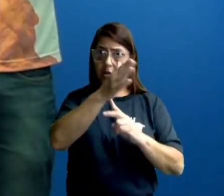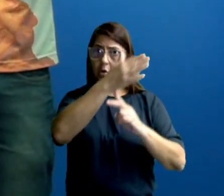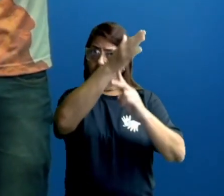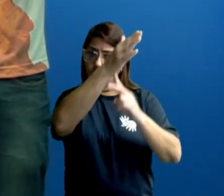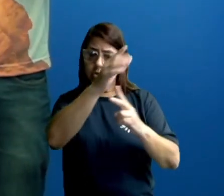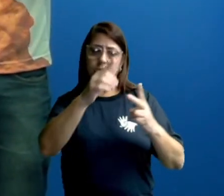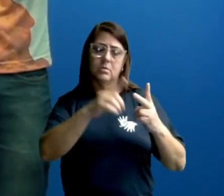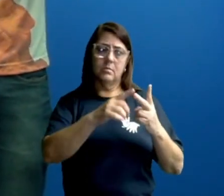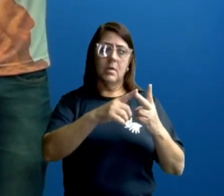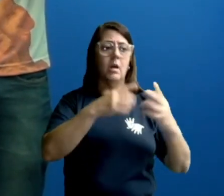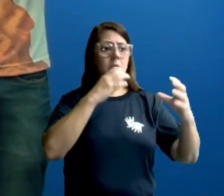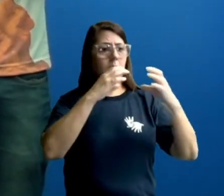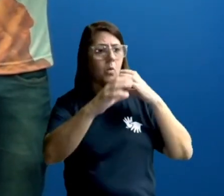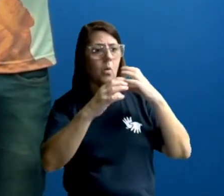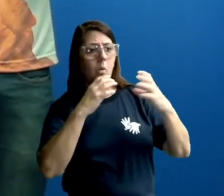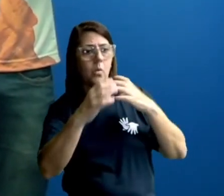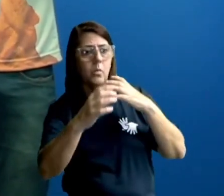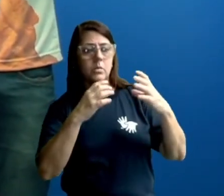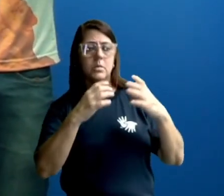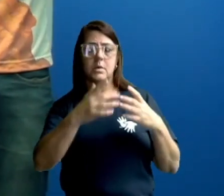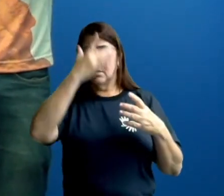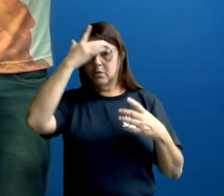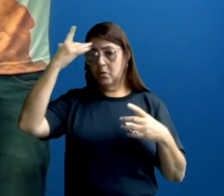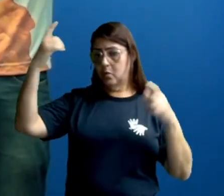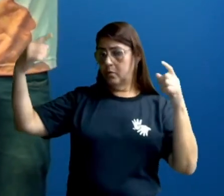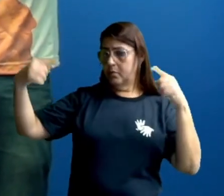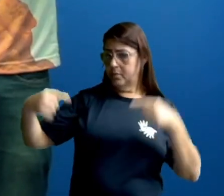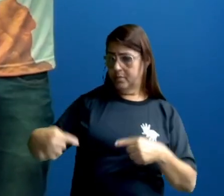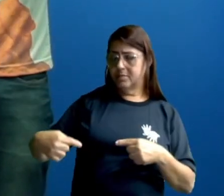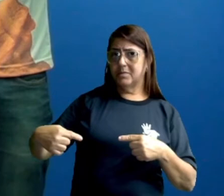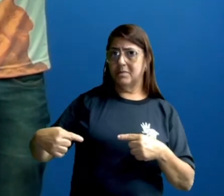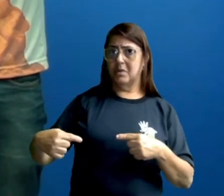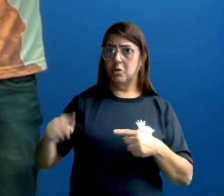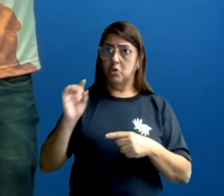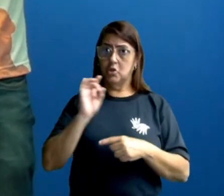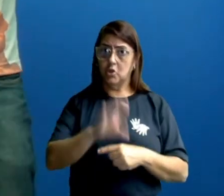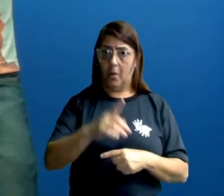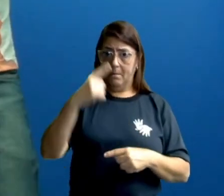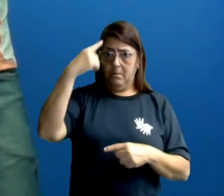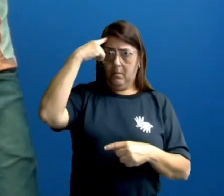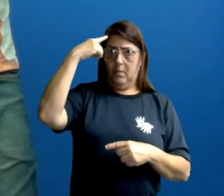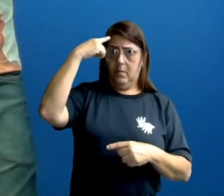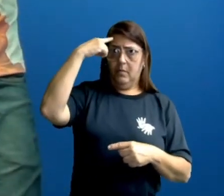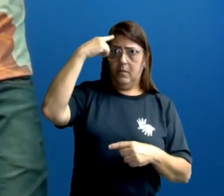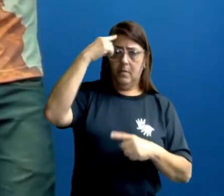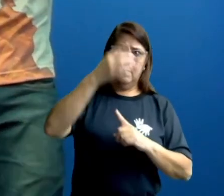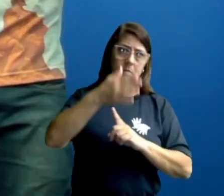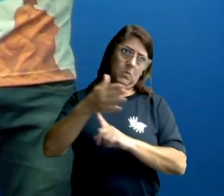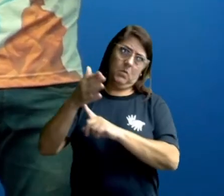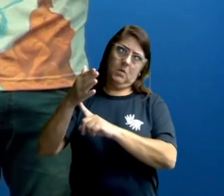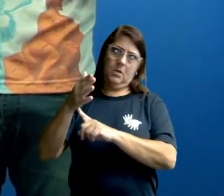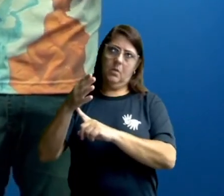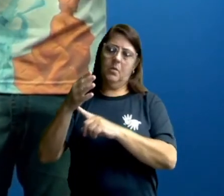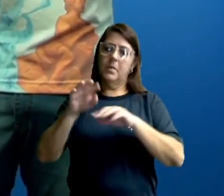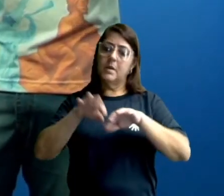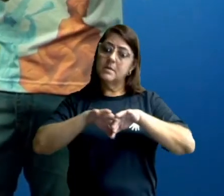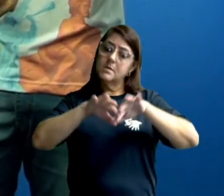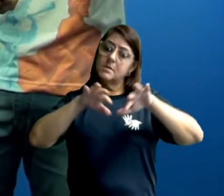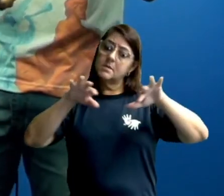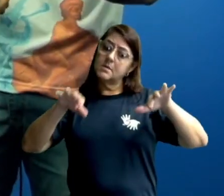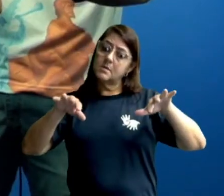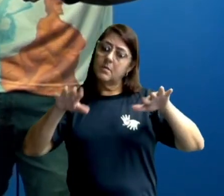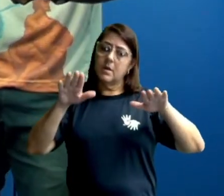ter ações, medidas, né, que visem apenas tecnologia a todo momento na nossa vida. Não, a gente precisa ter